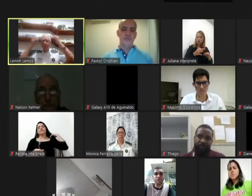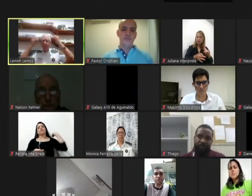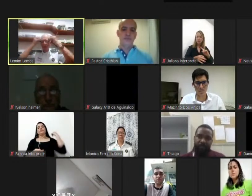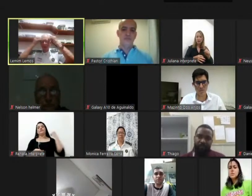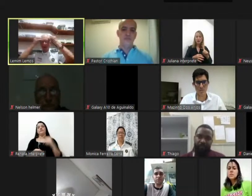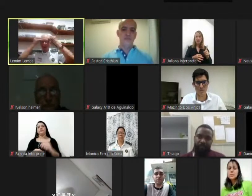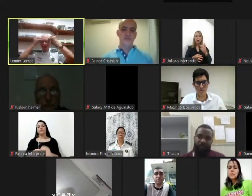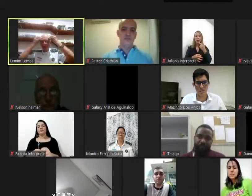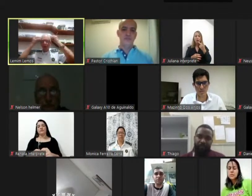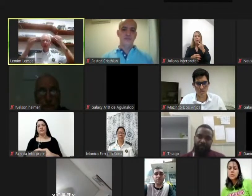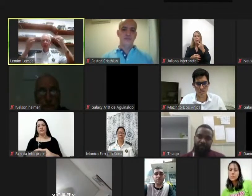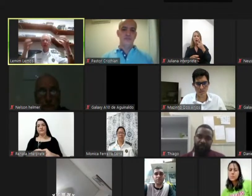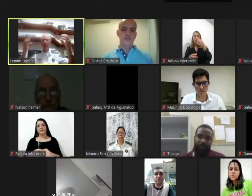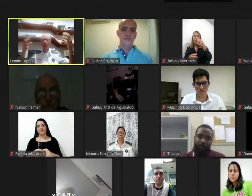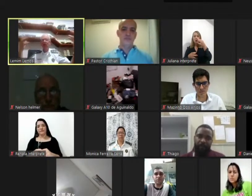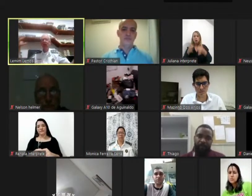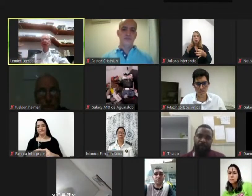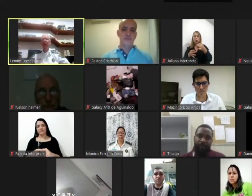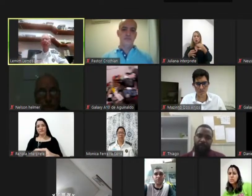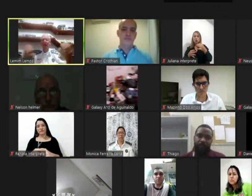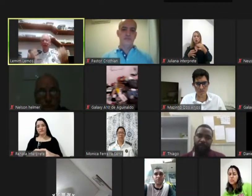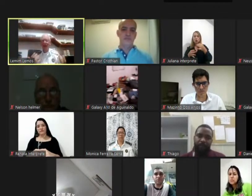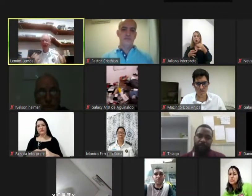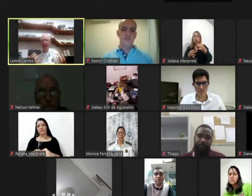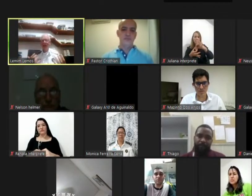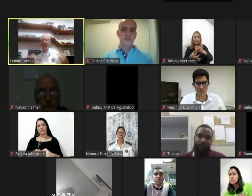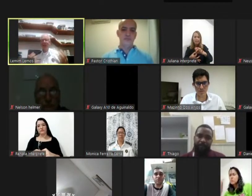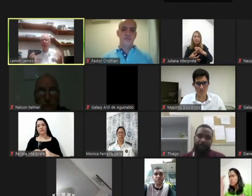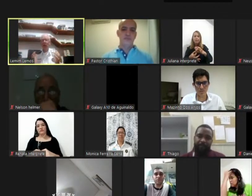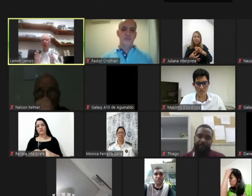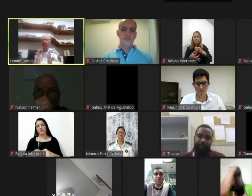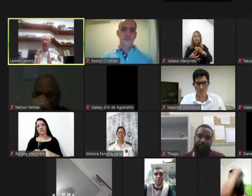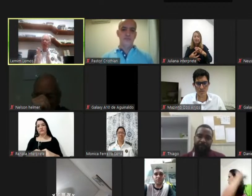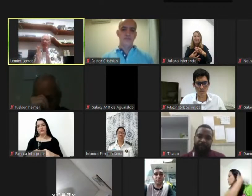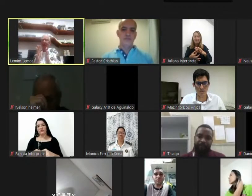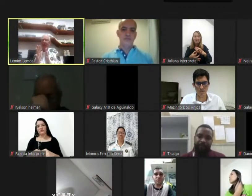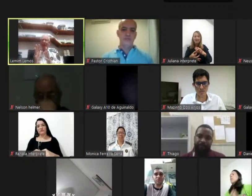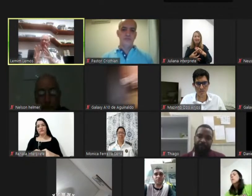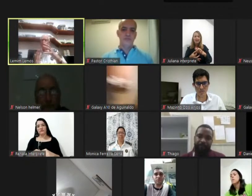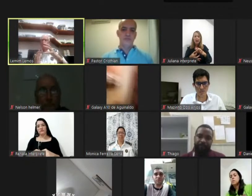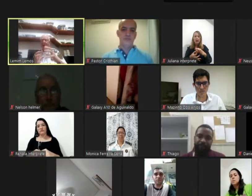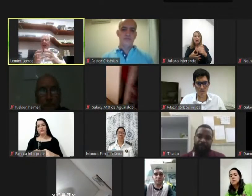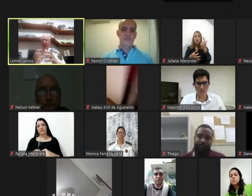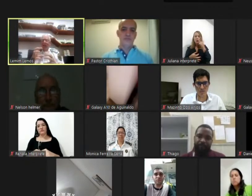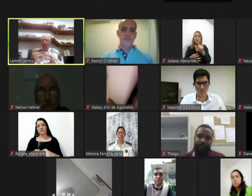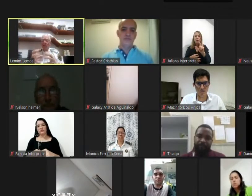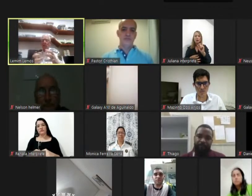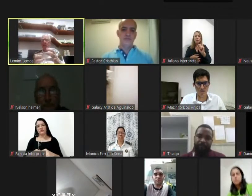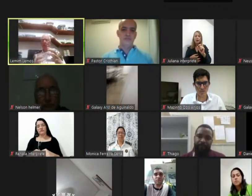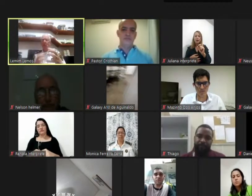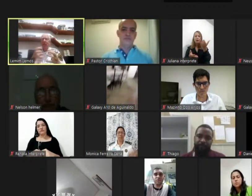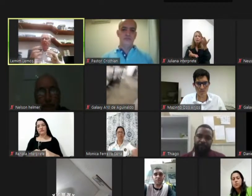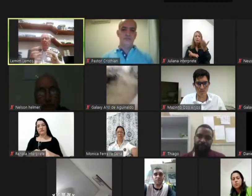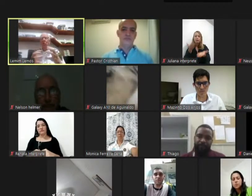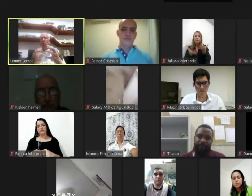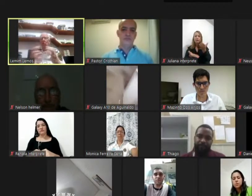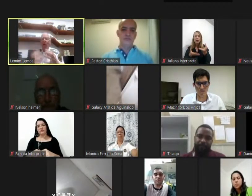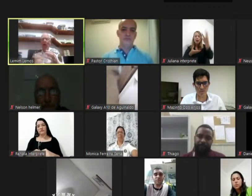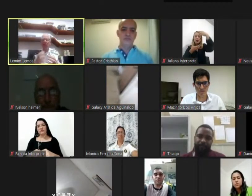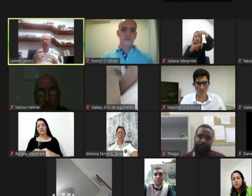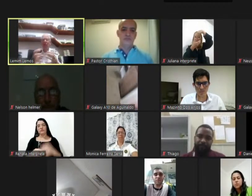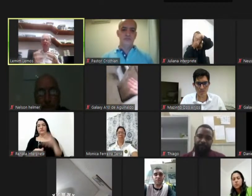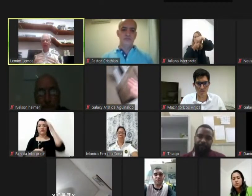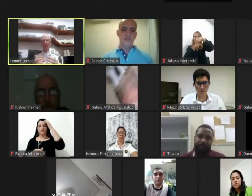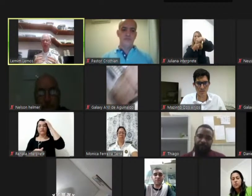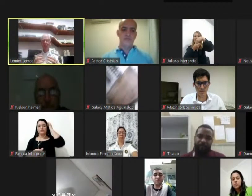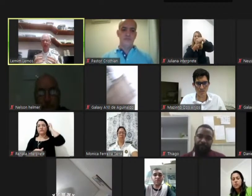você pensa, aquilo que você consegue captar, aquilo que você consegue equilibrar dentro do seu dos seus